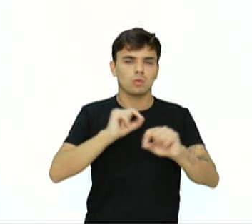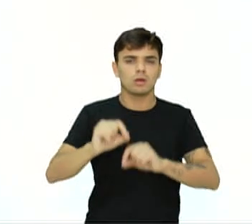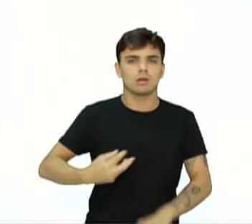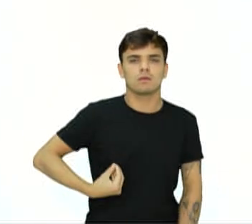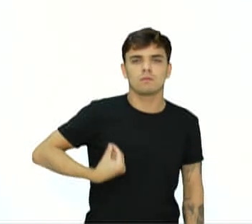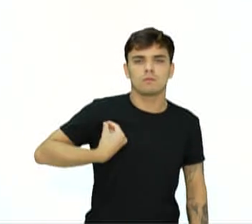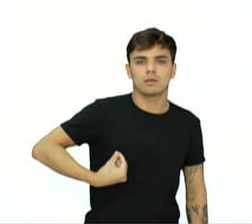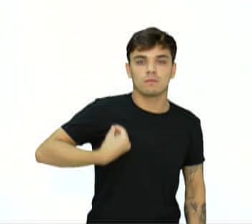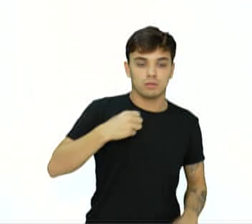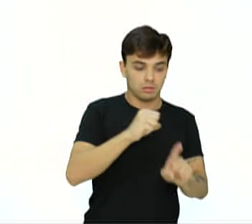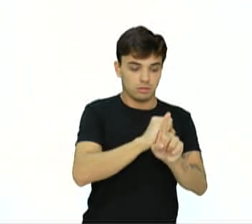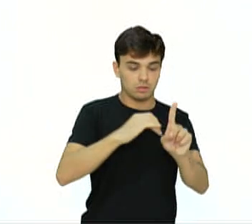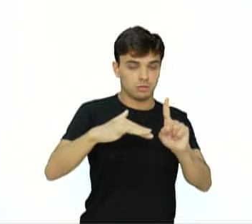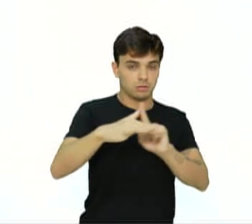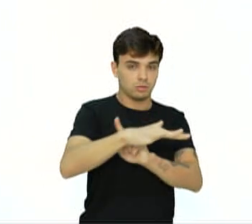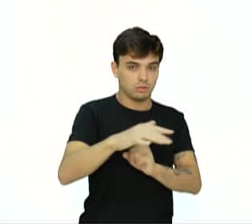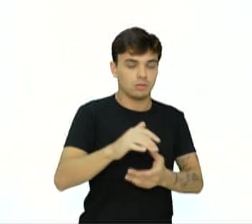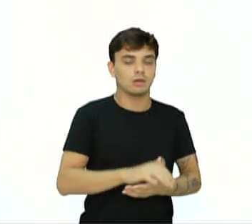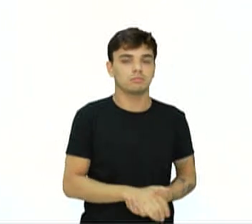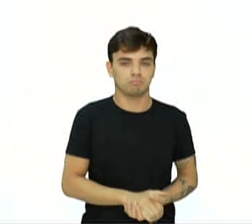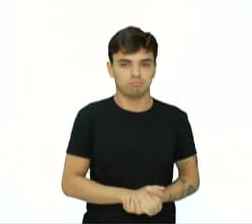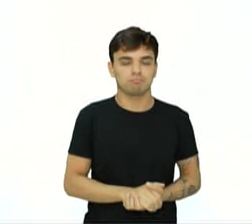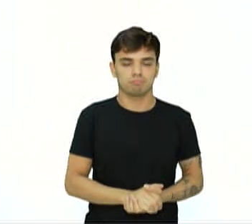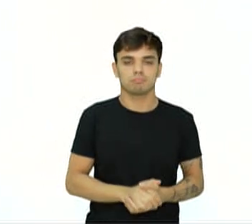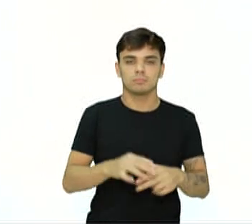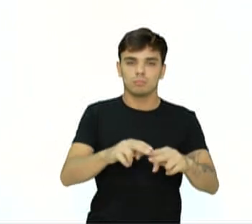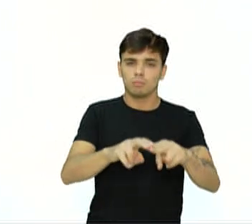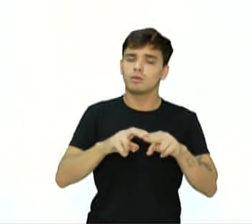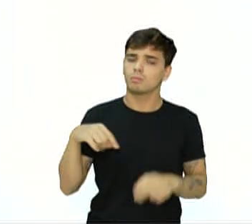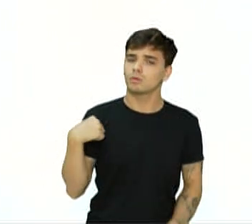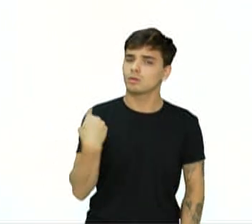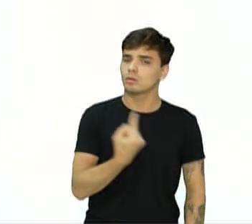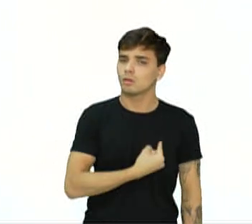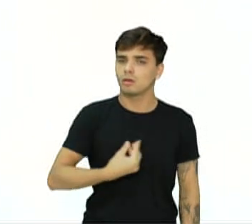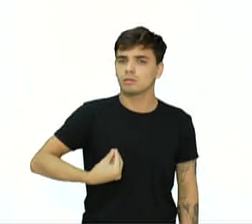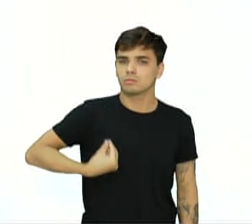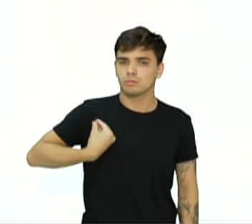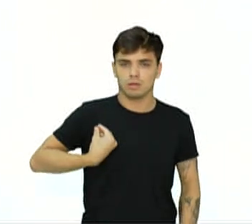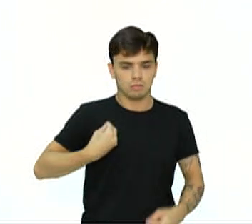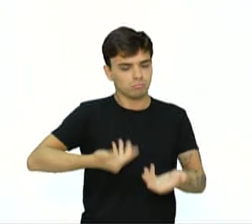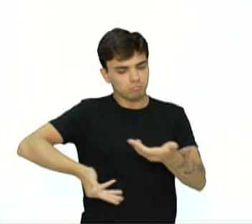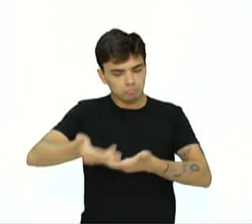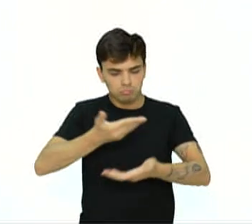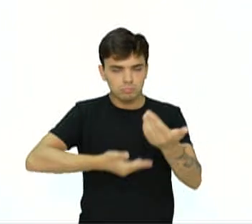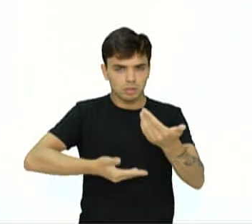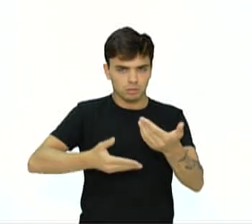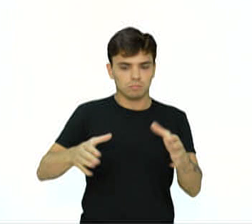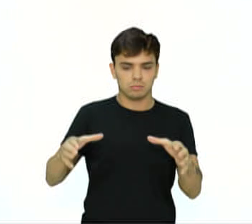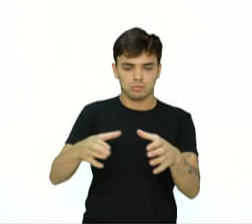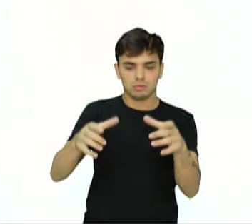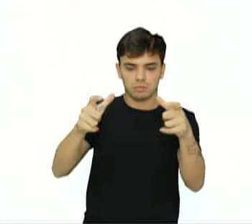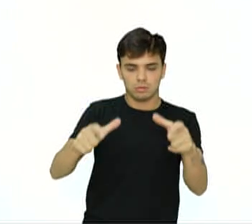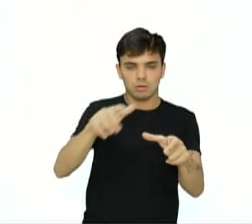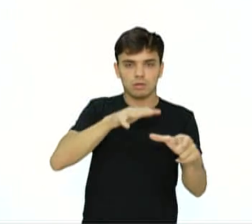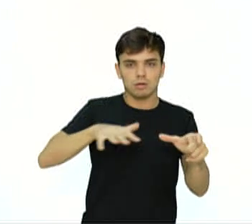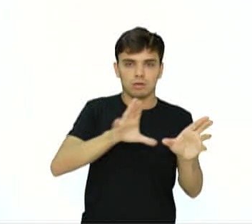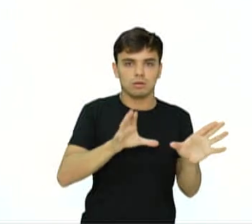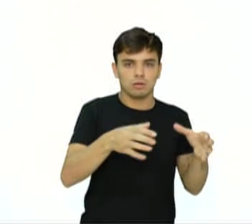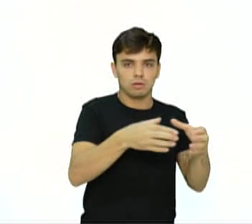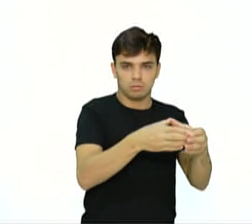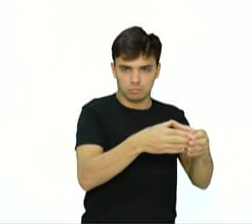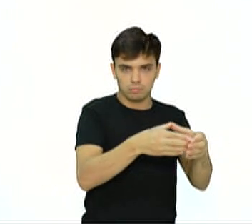vivemos em sociedade, né? Então a gente participa de um espaço coletivo, de um